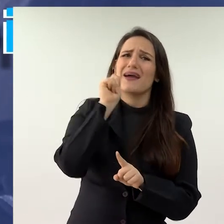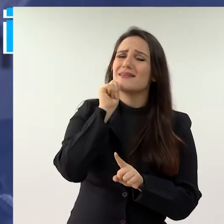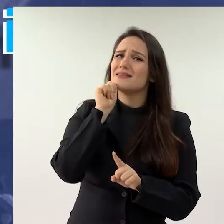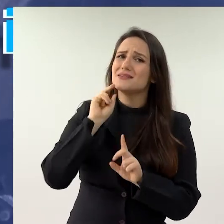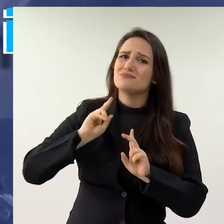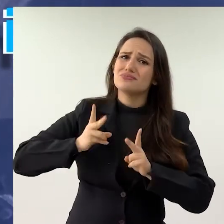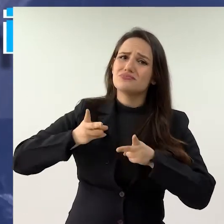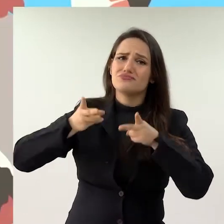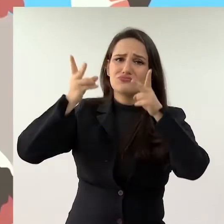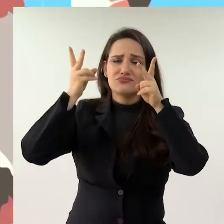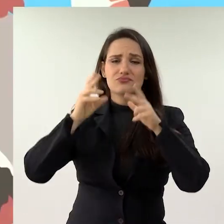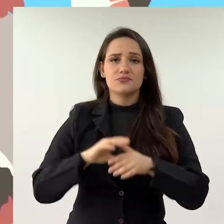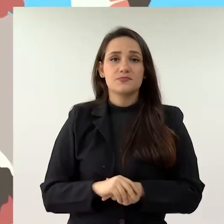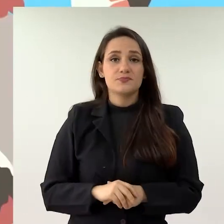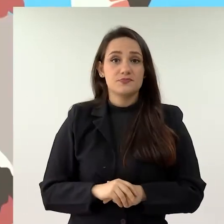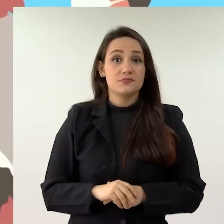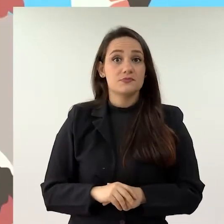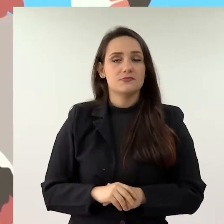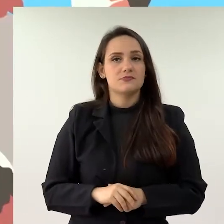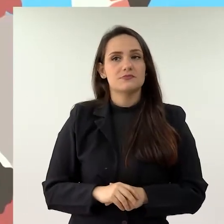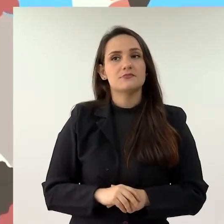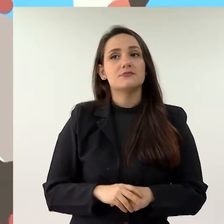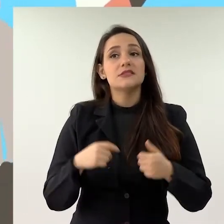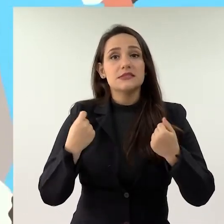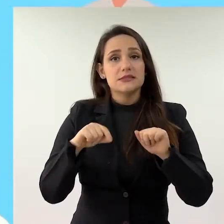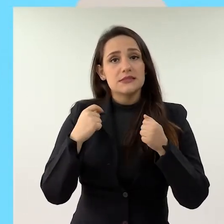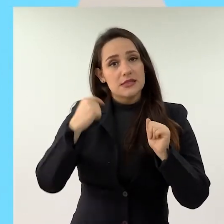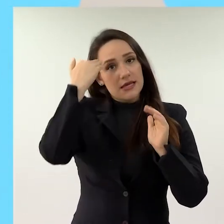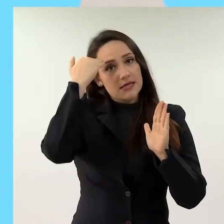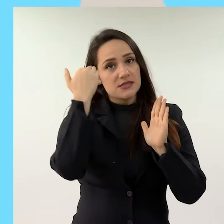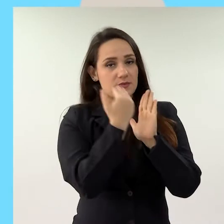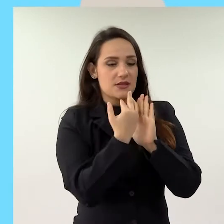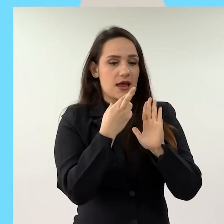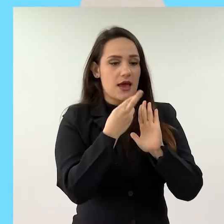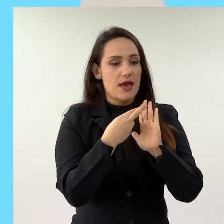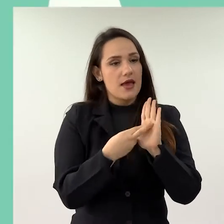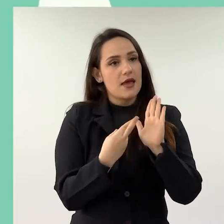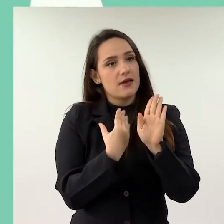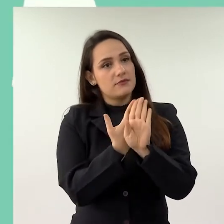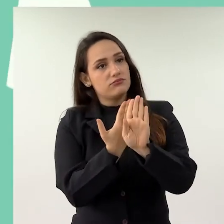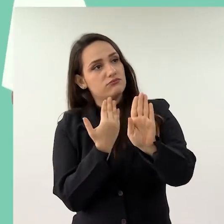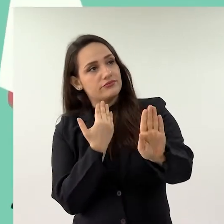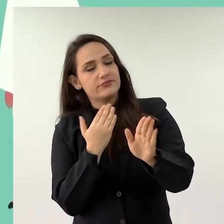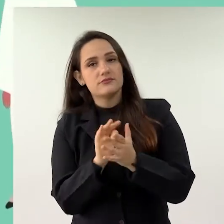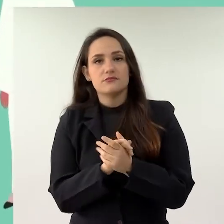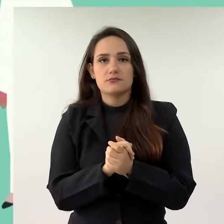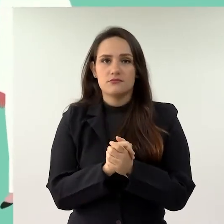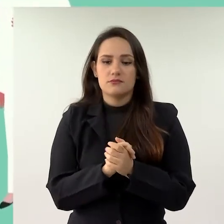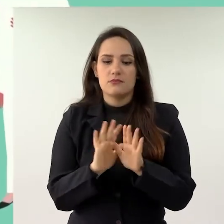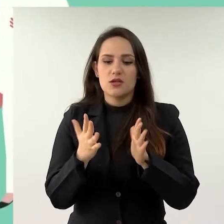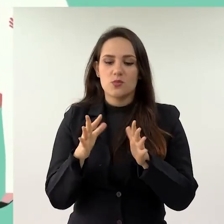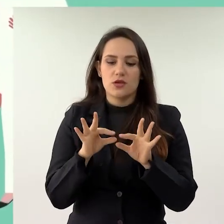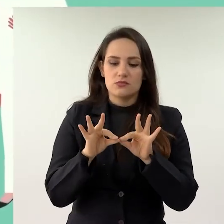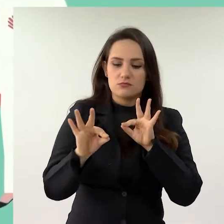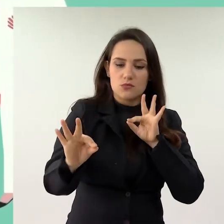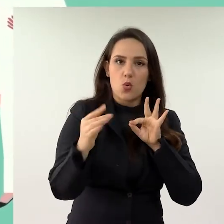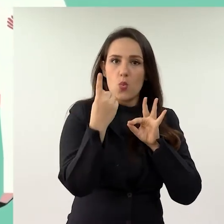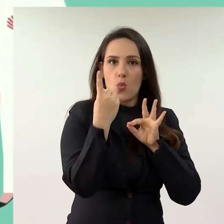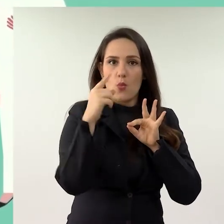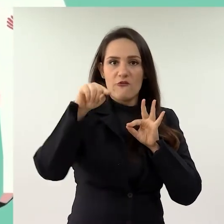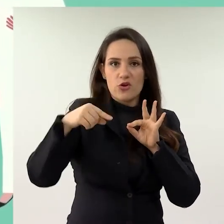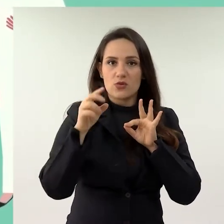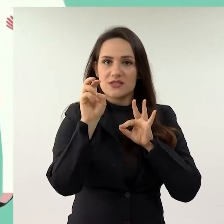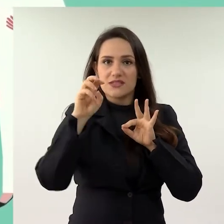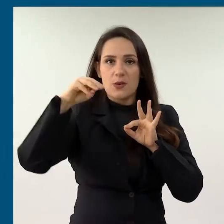crescer? Respeite as normas de distanciamento. Afaste-se a pelo menos 1,5 metro de pessoas